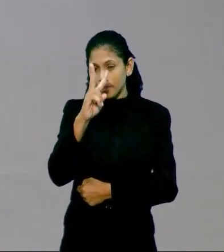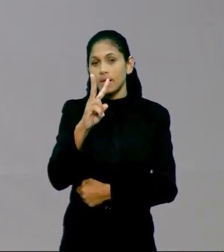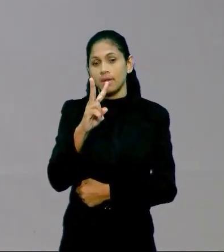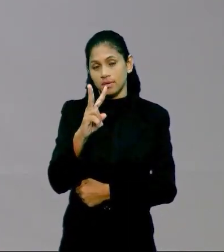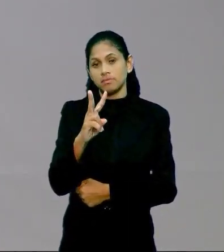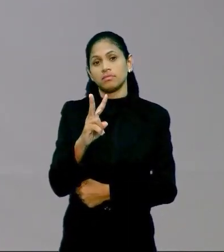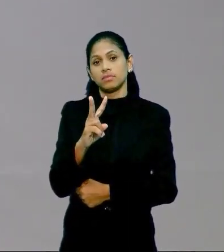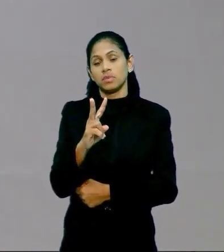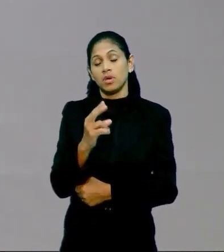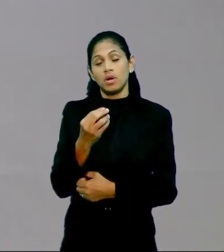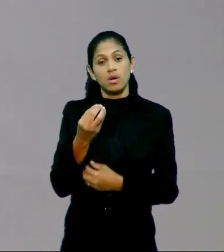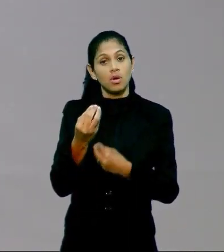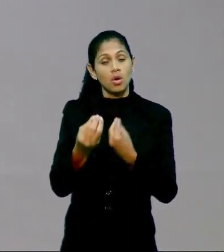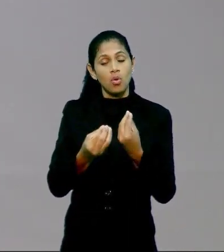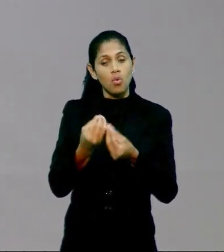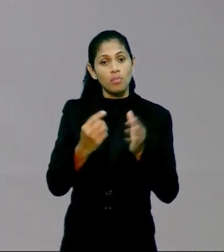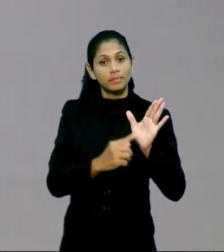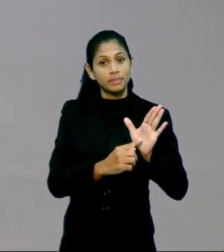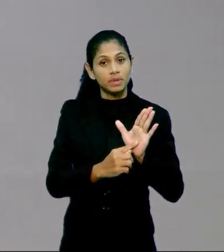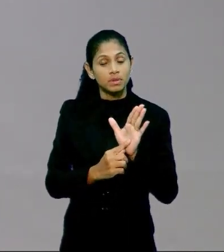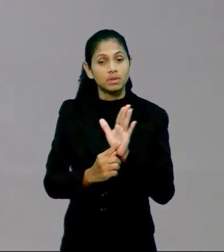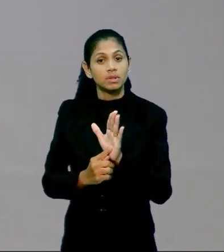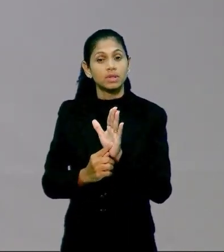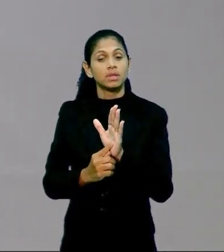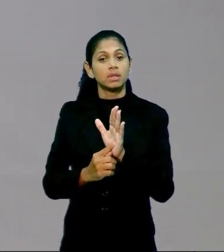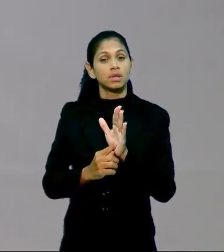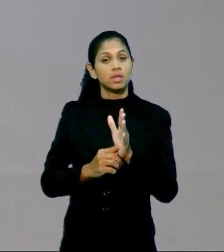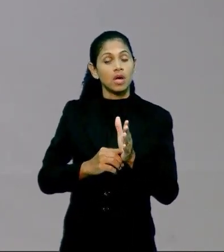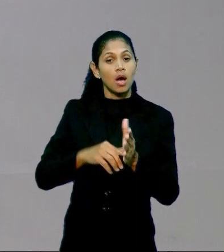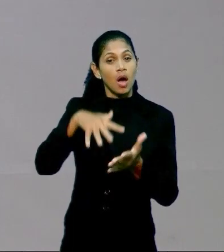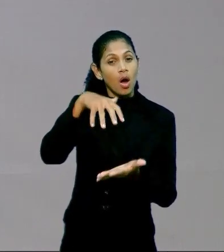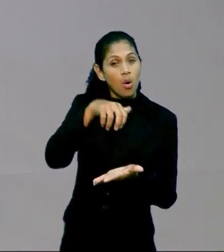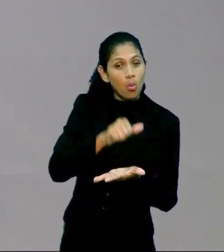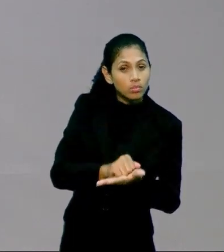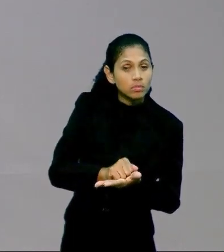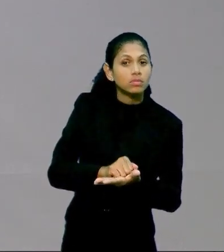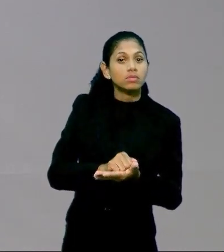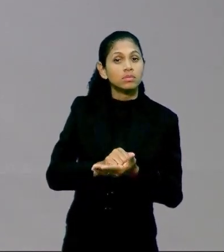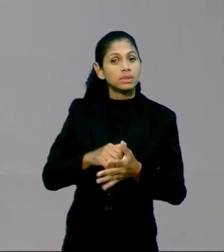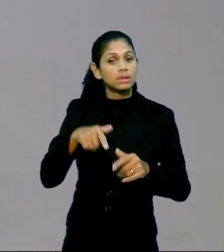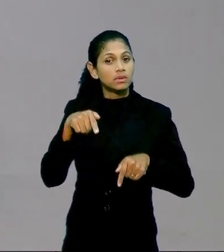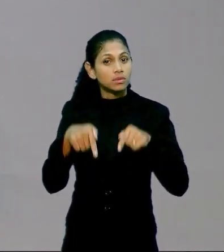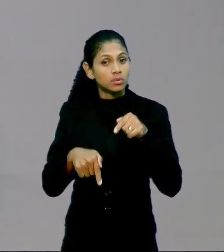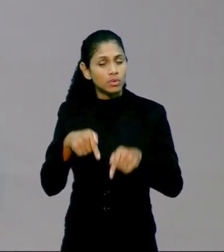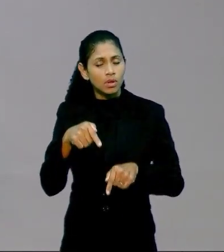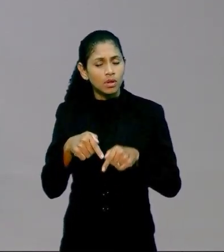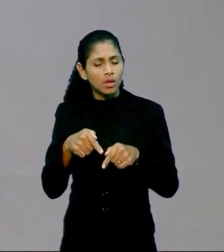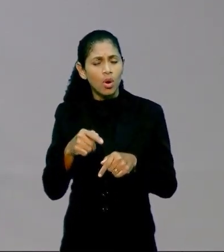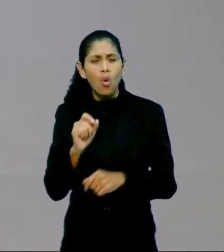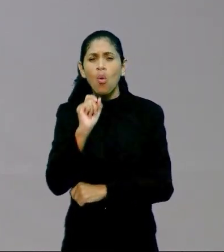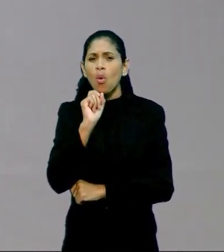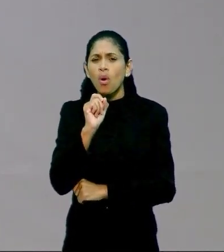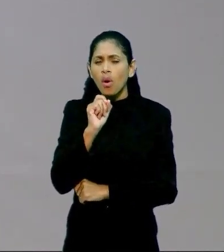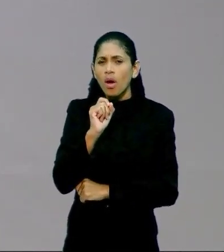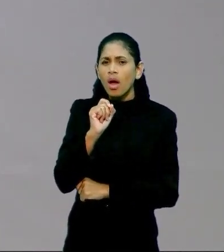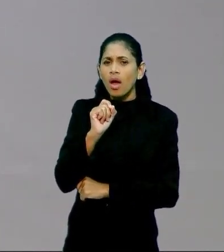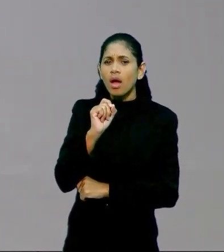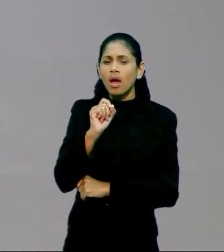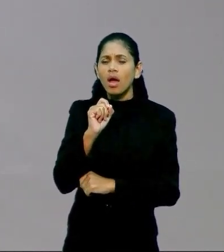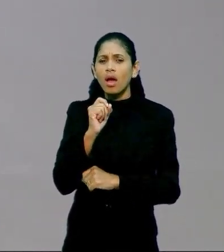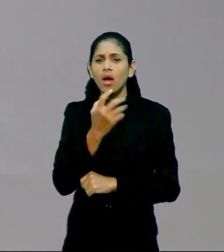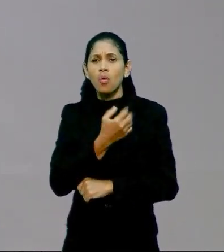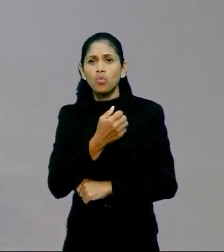é que se representa um elemento químico, o que é aquele númerozinho que fica lá em cima, o que é aquele outro que fica